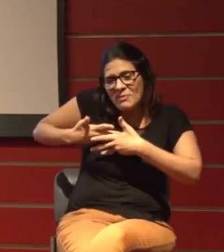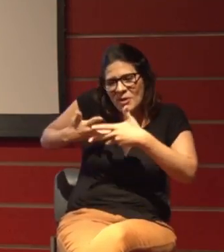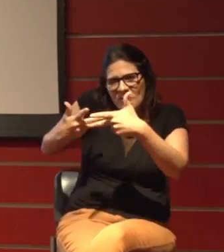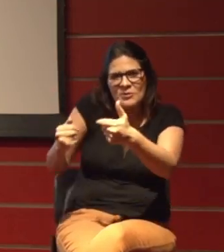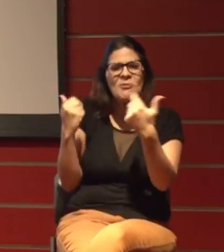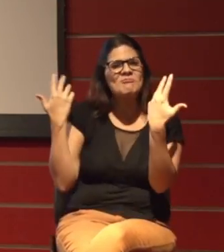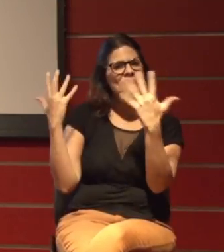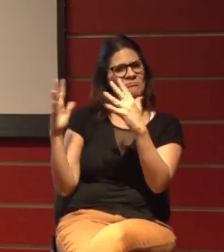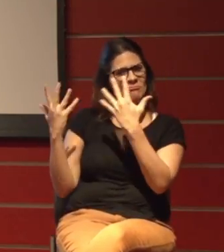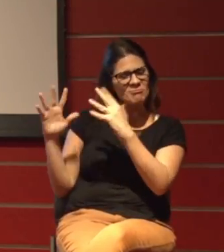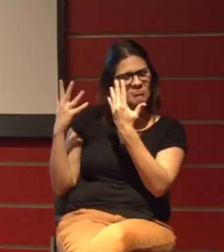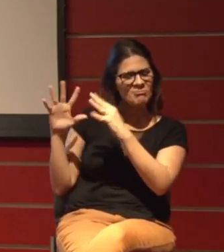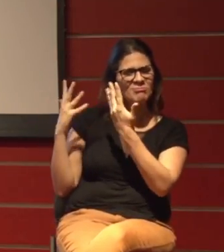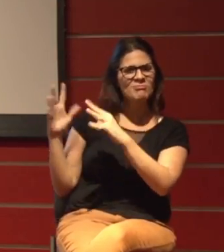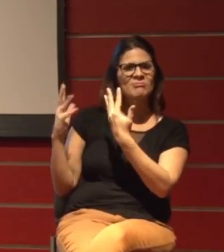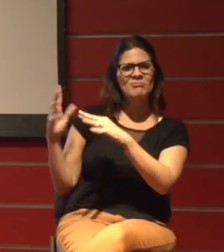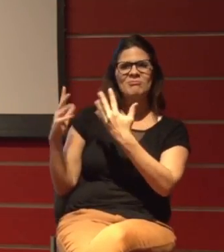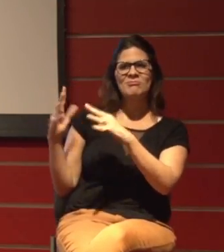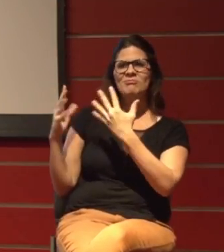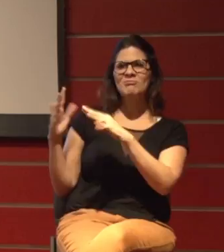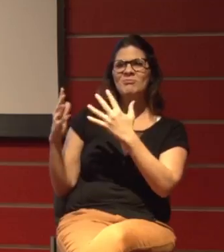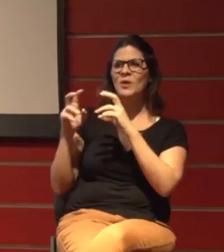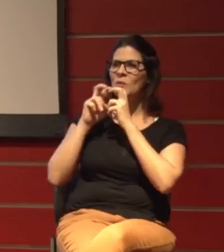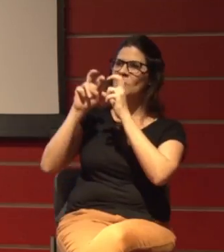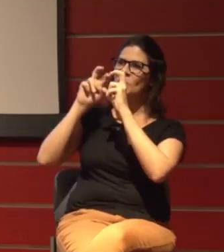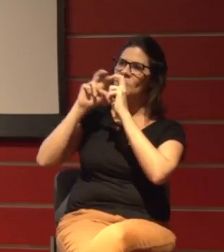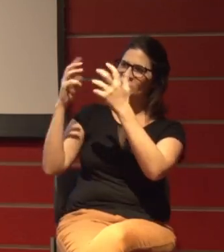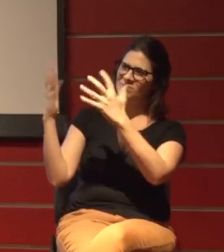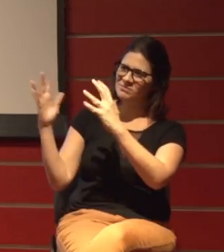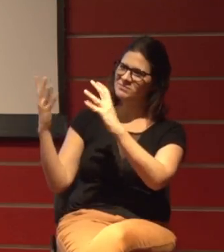convite continuemos né